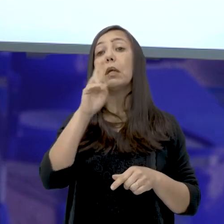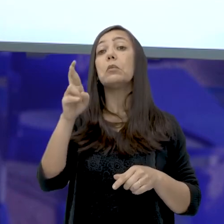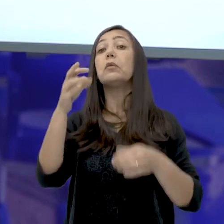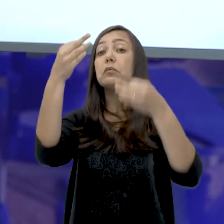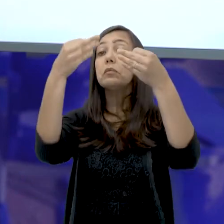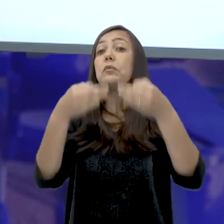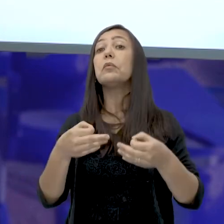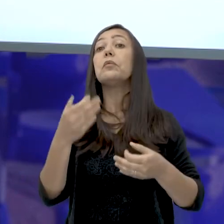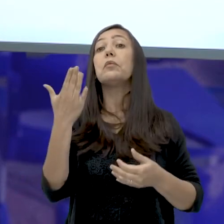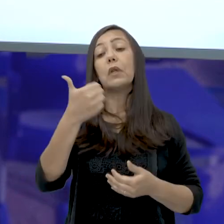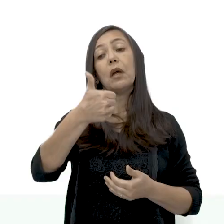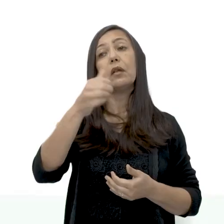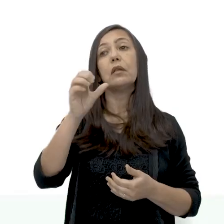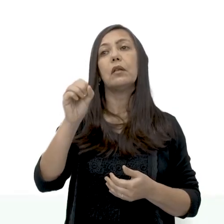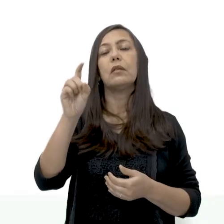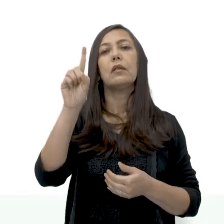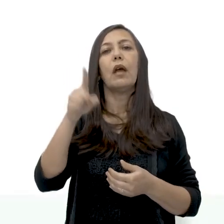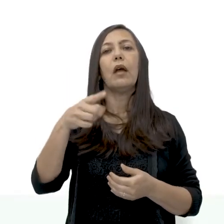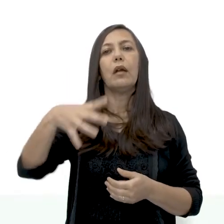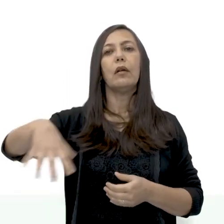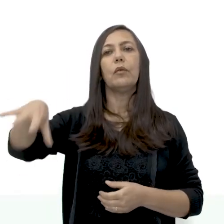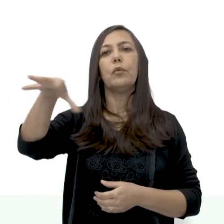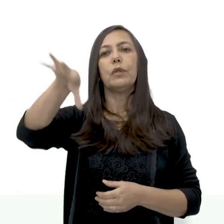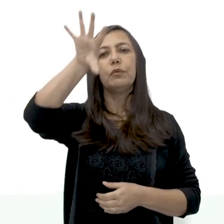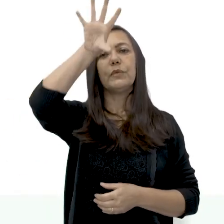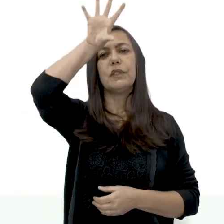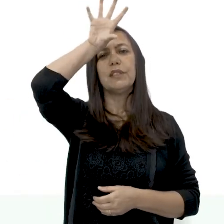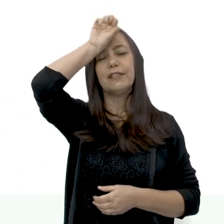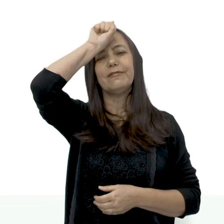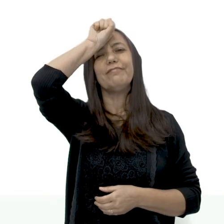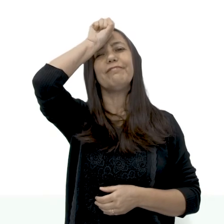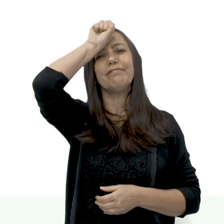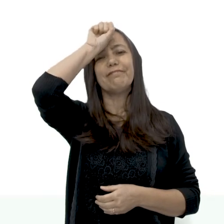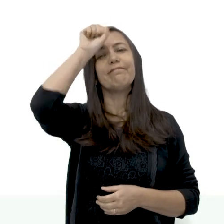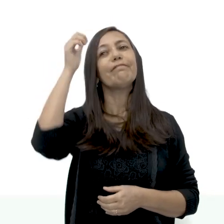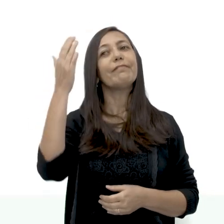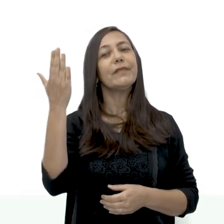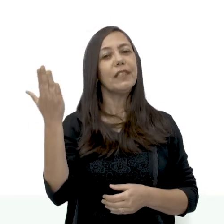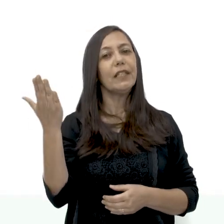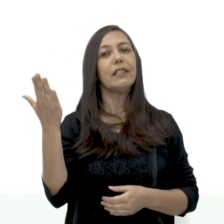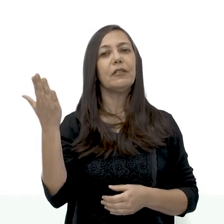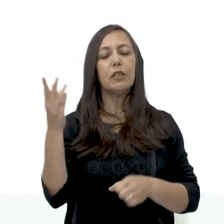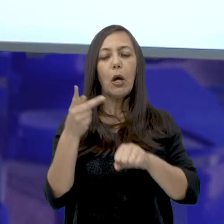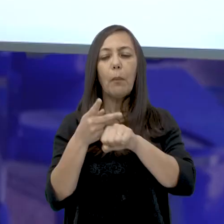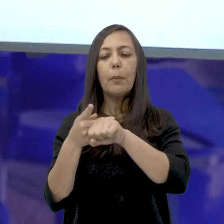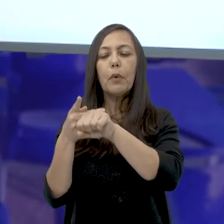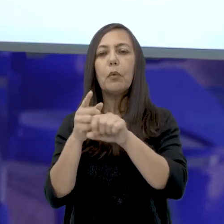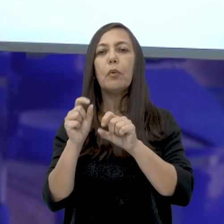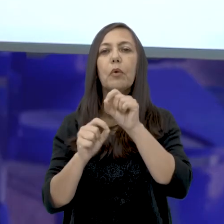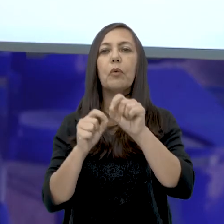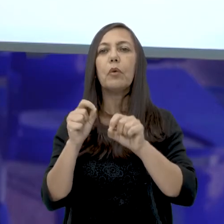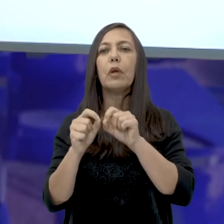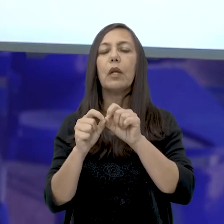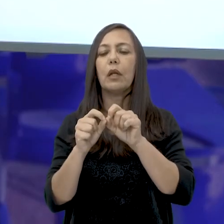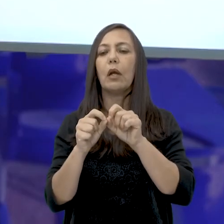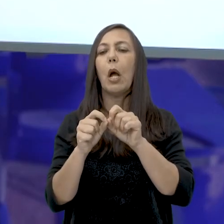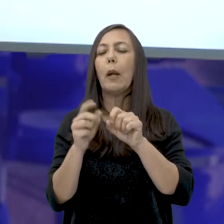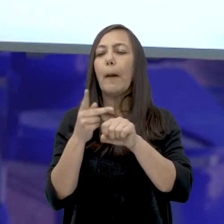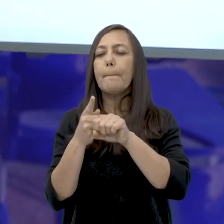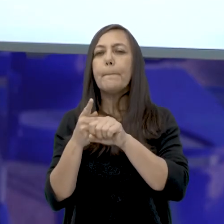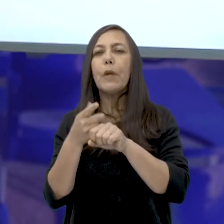tarefa própria, individual, é um caminho que você tem que fazer para melhorar justamente sua condição, uma